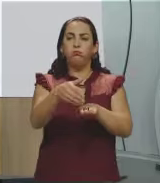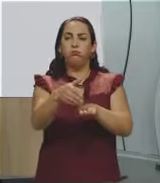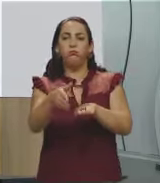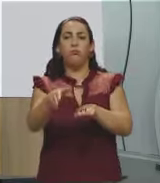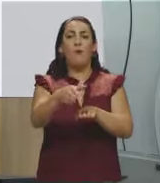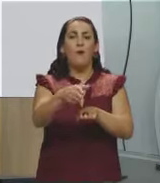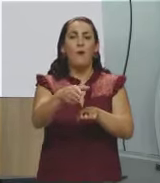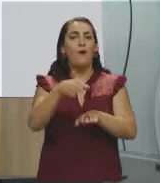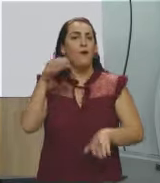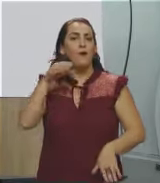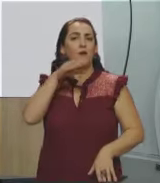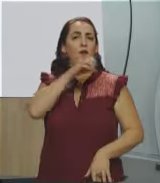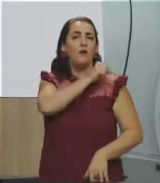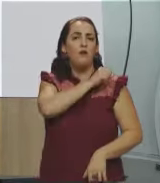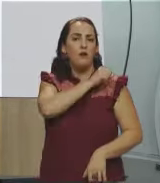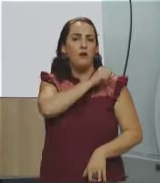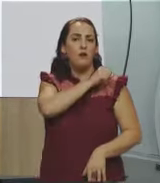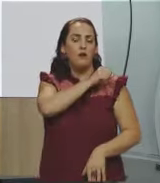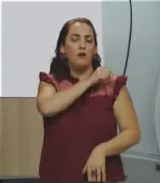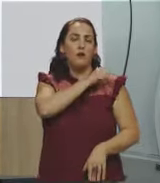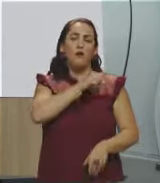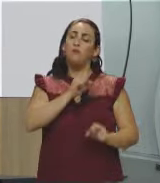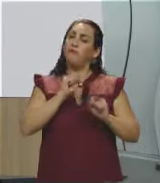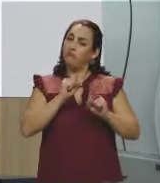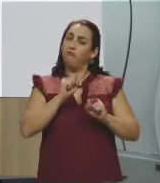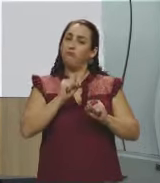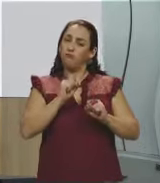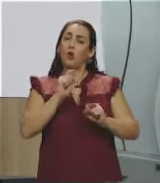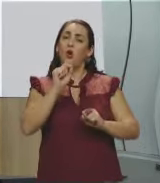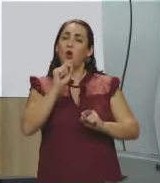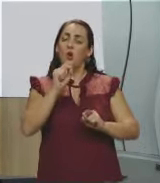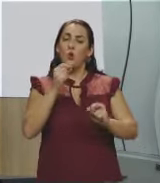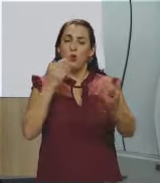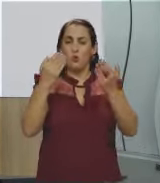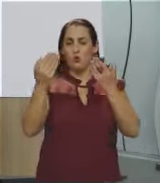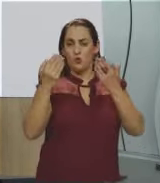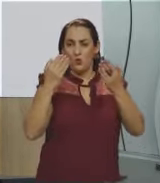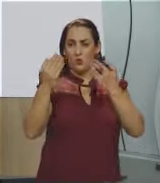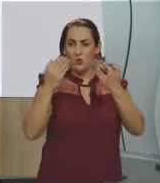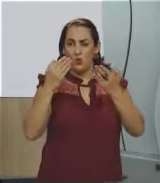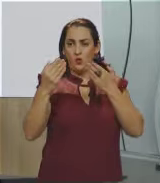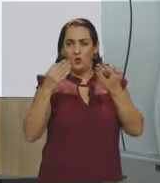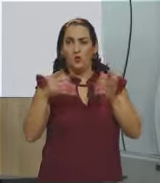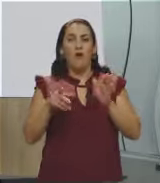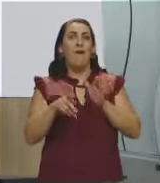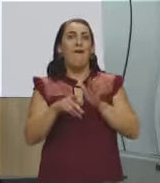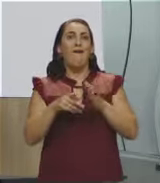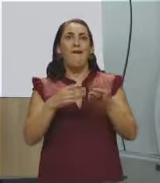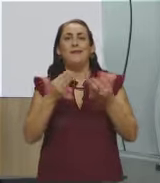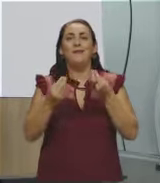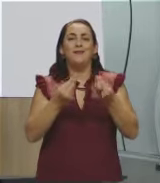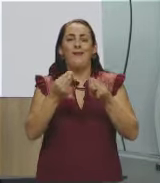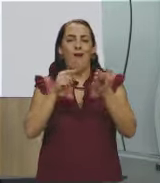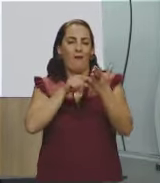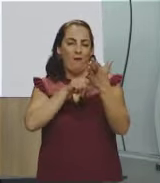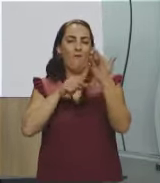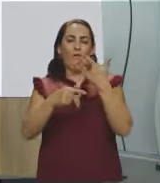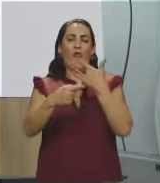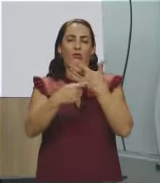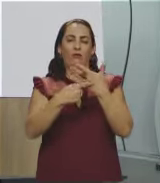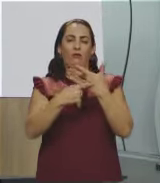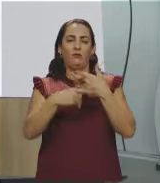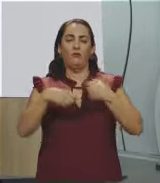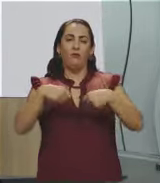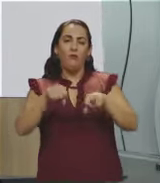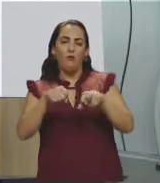mais agilidade. A gente pode até fazer uma análise comparativa e dizer que os motoqueiros seriam os elétrons livres na avenida e os carros